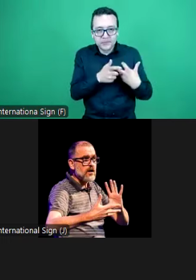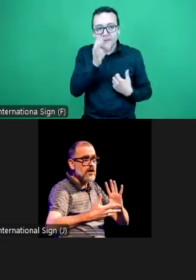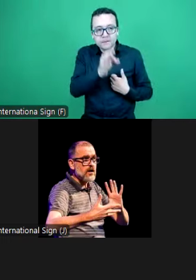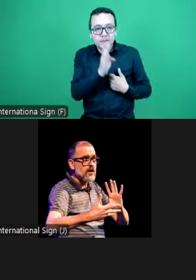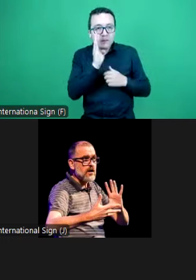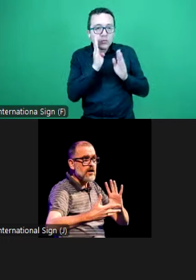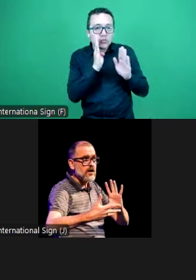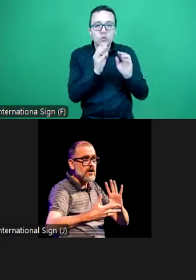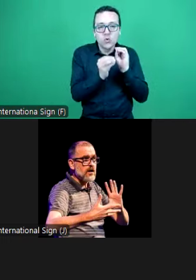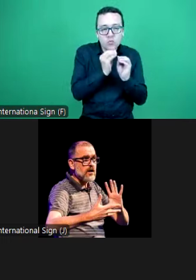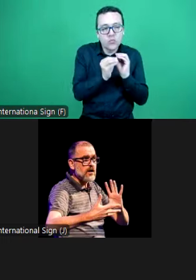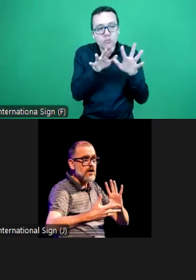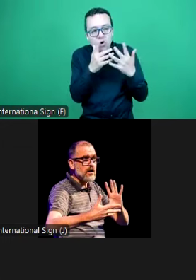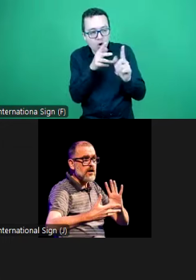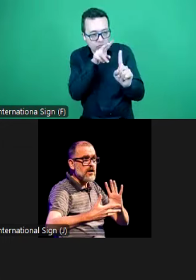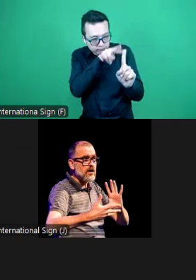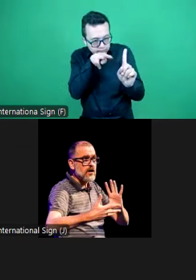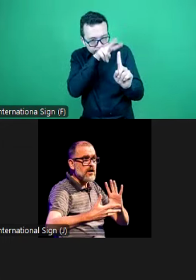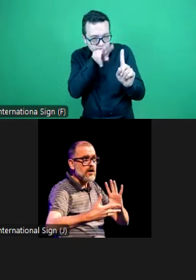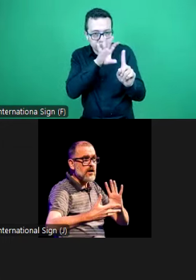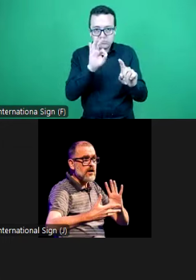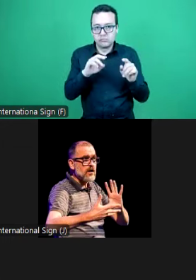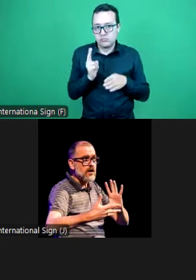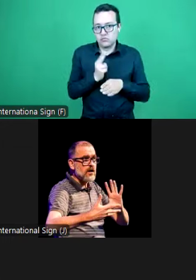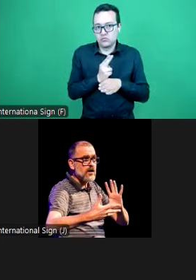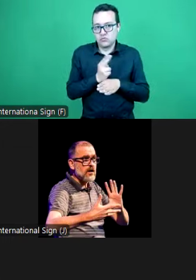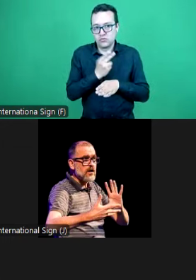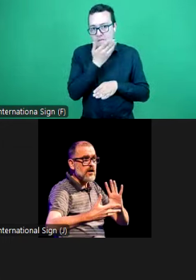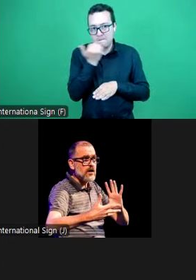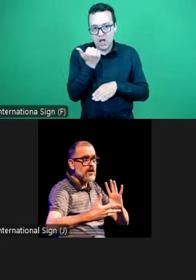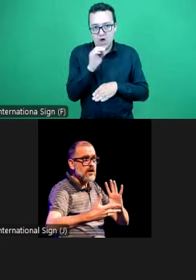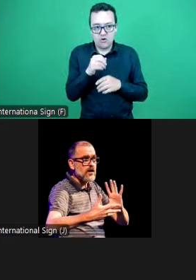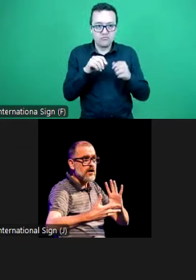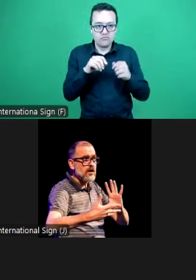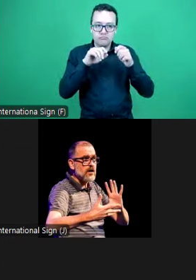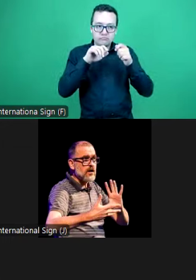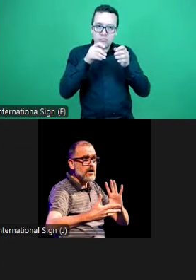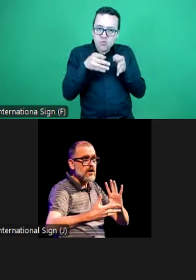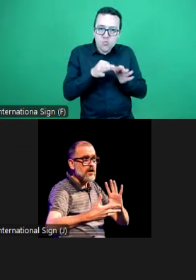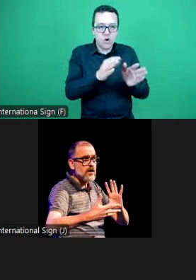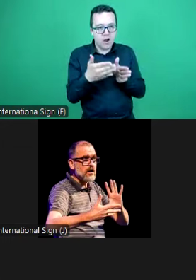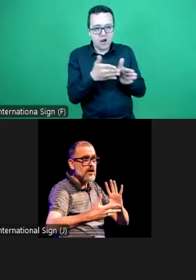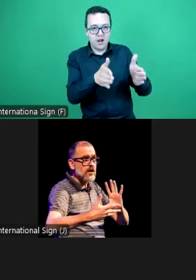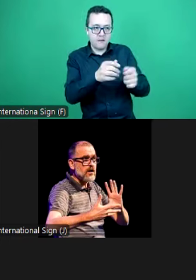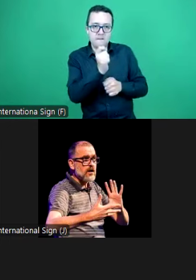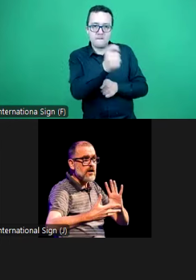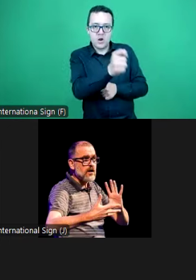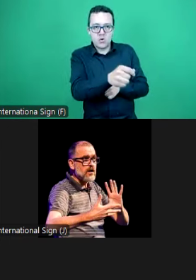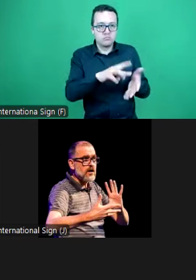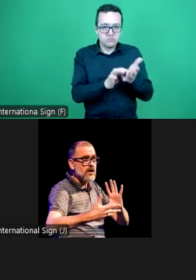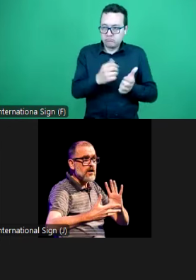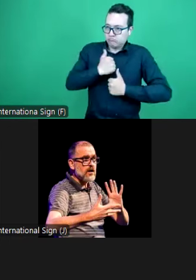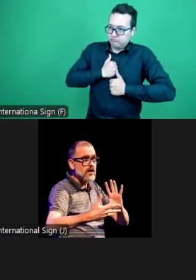inovação no modelo de pagamento, se distanciando do fee-for-service e indo ao encontro de um modelo mais focado no bundle,